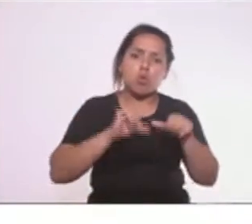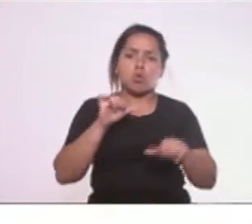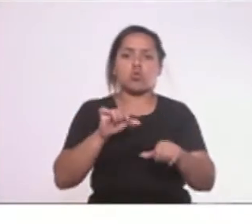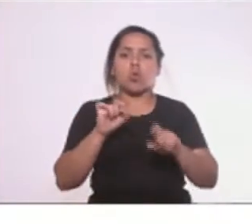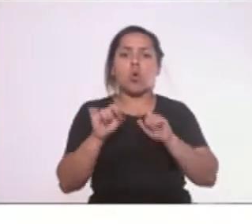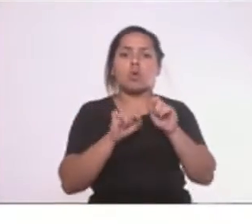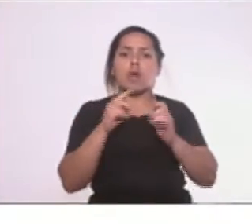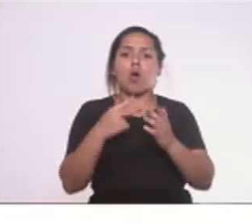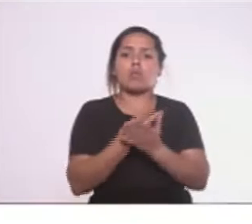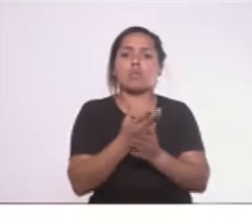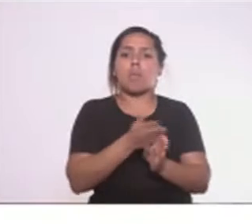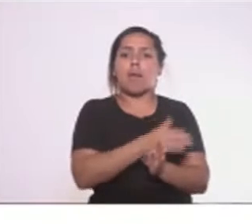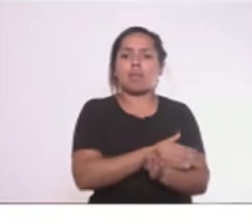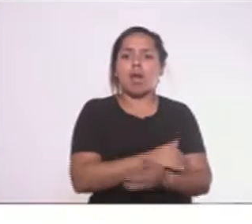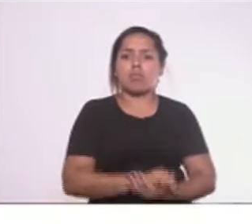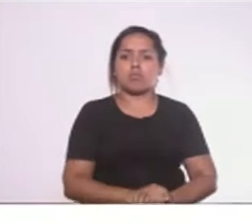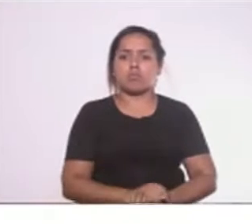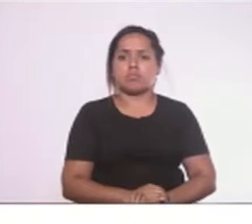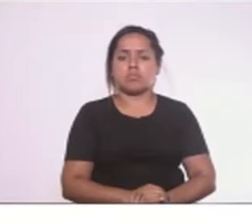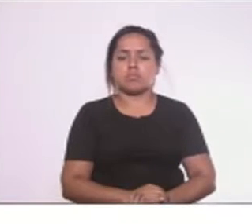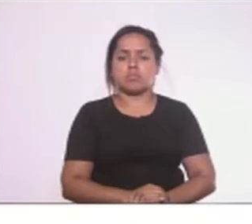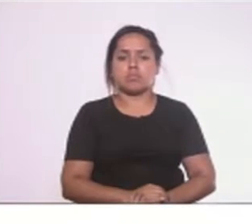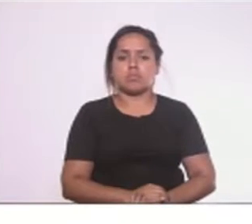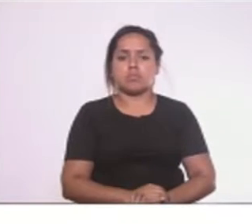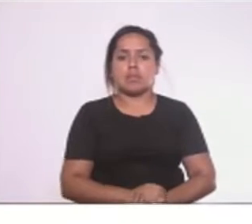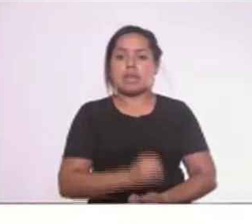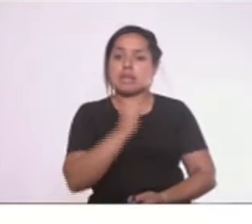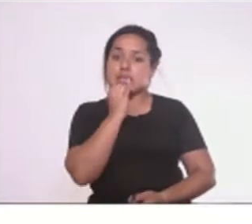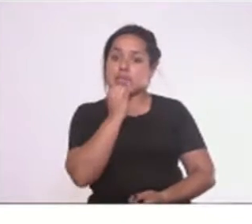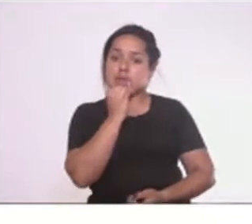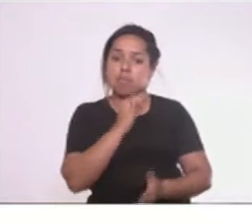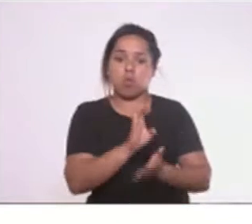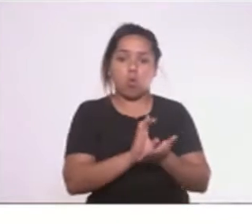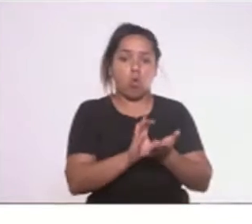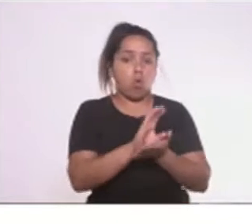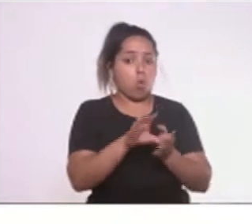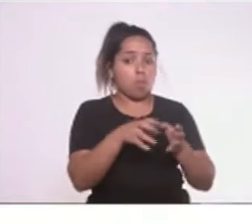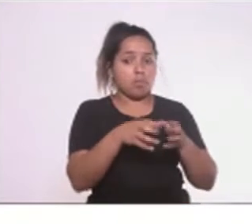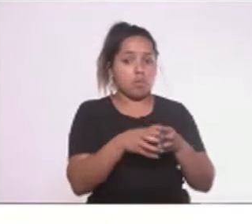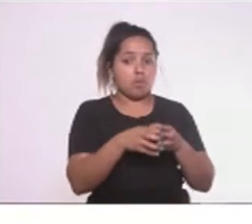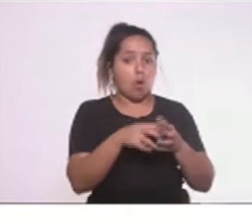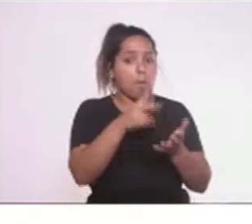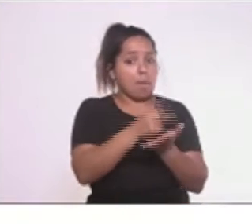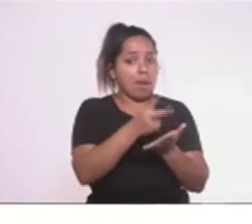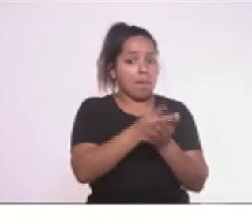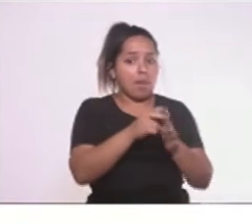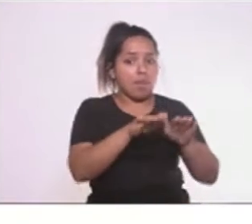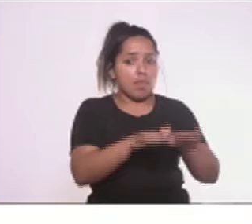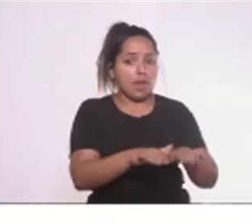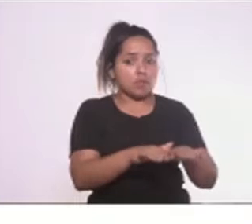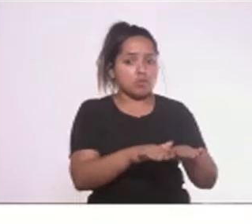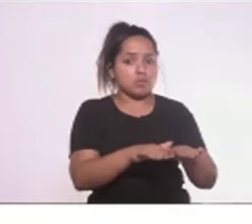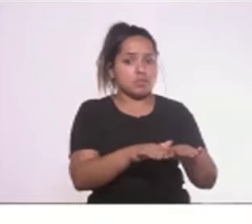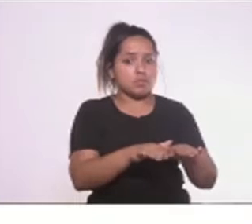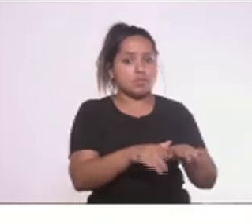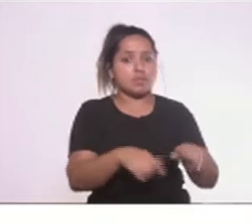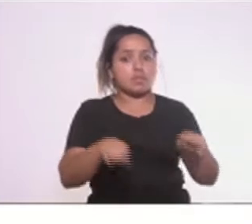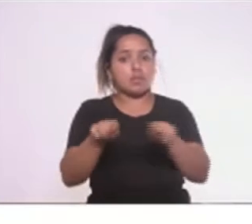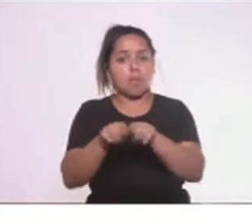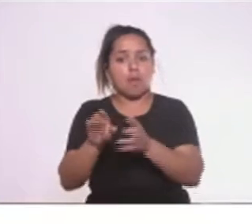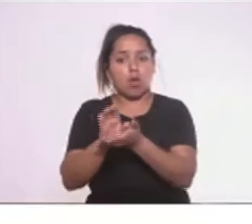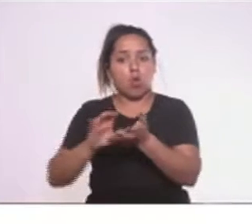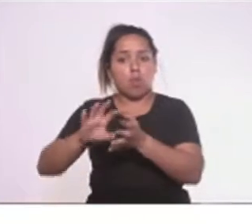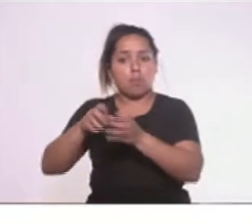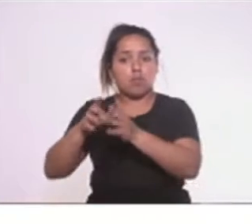legislatura passada. Por exemplo, as comissões permanentes, as comissões